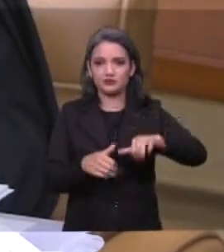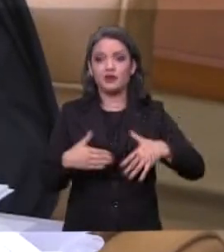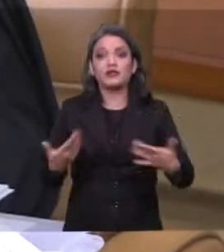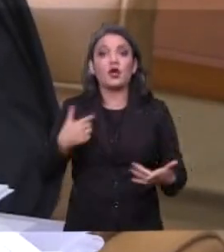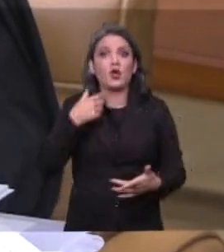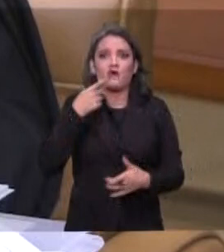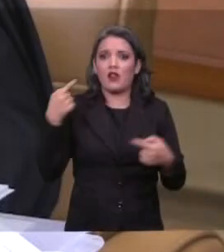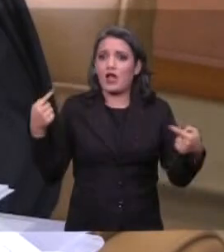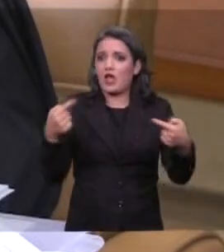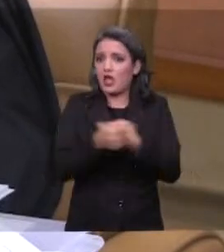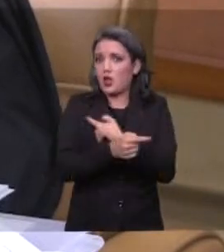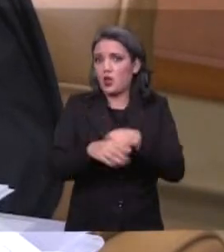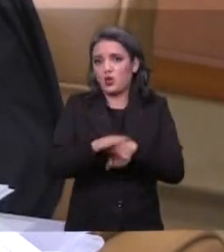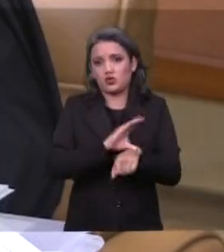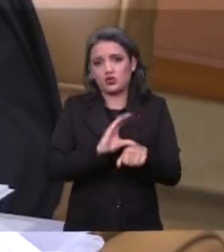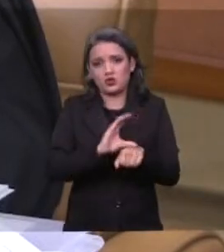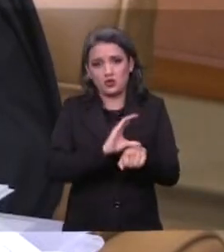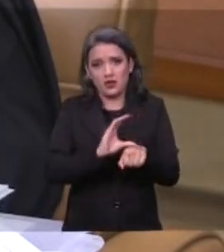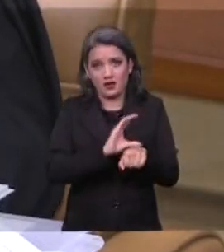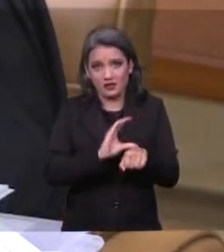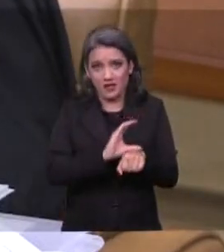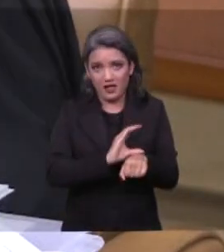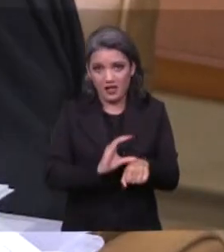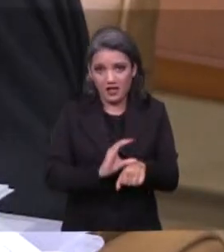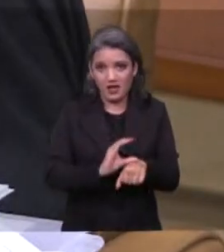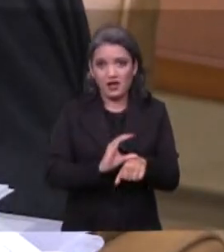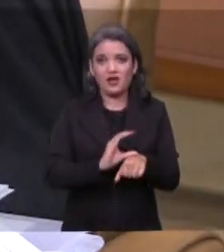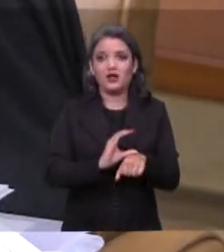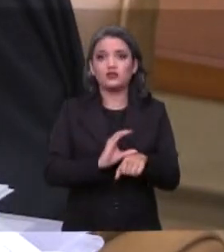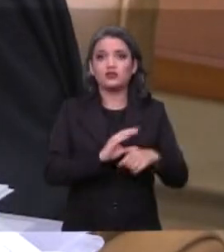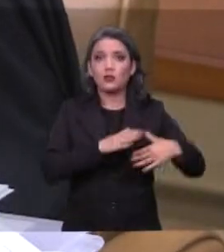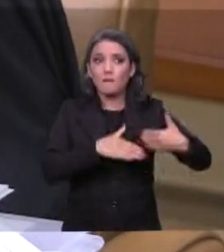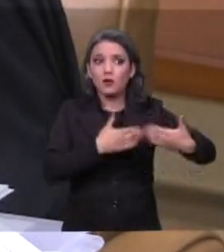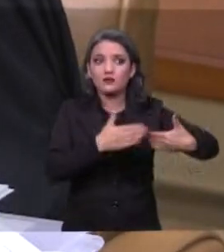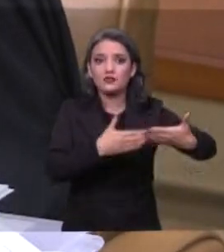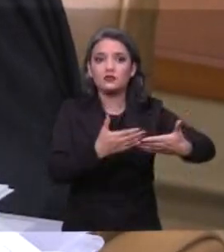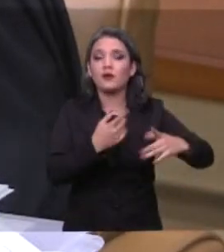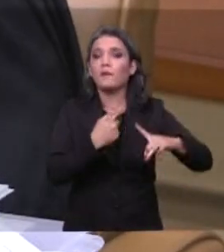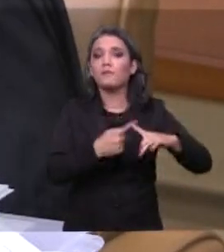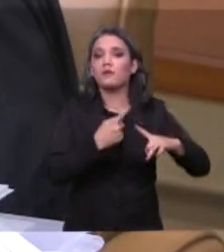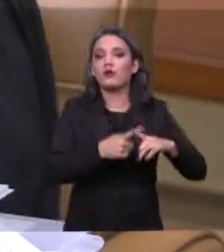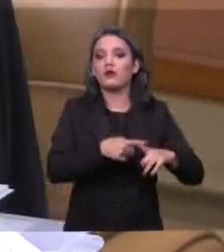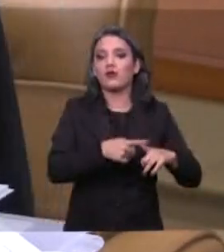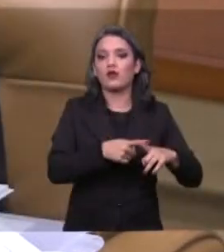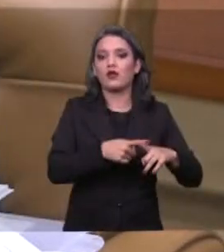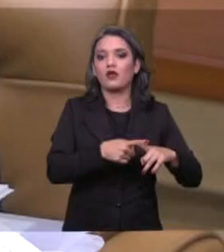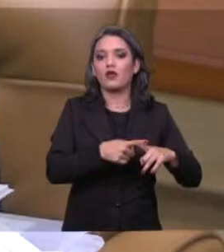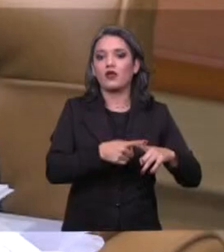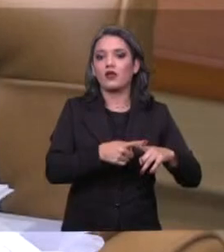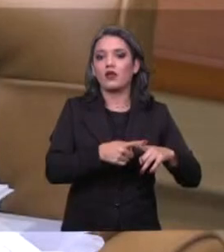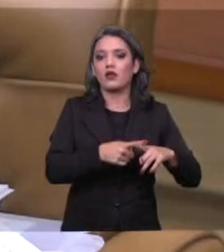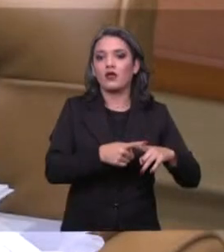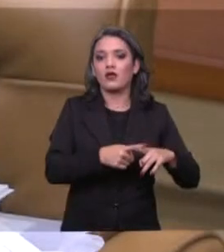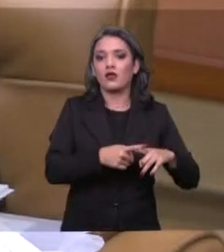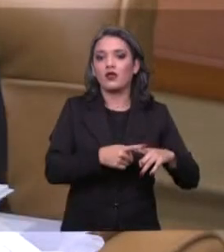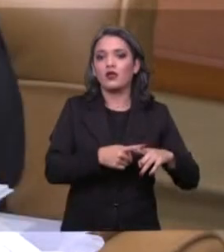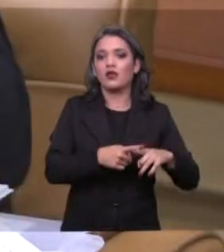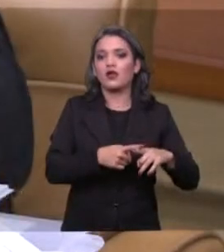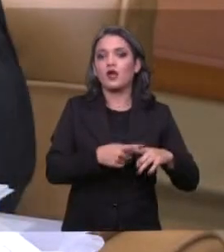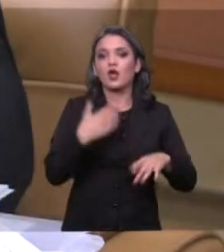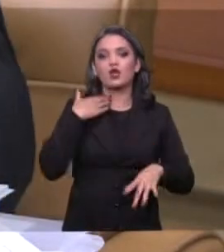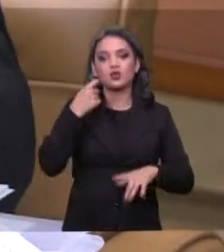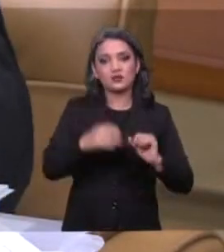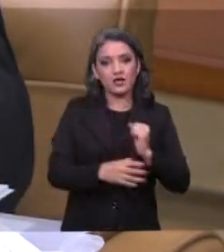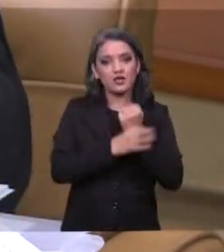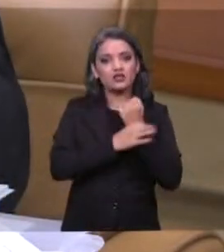declaro a inconstitucionalidade formal, porque entendo que é obrigatório a criação do juízo das garantias